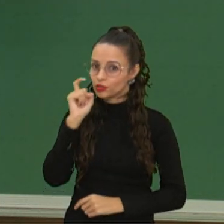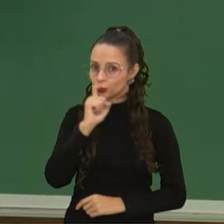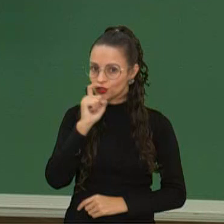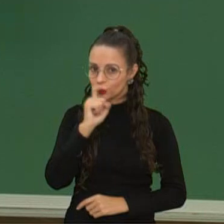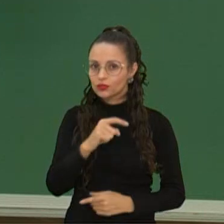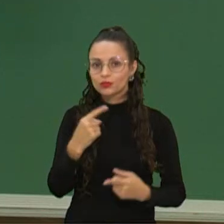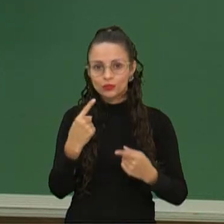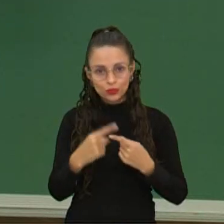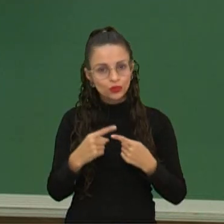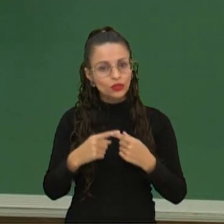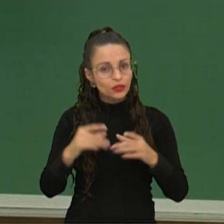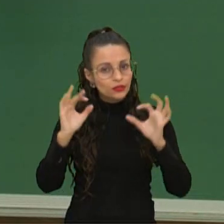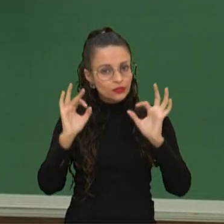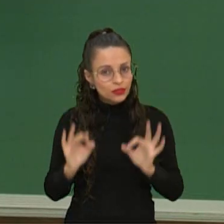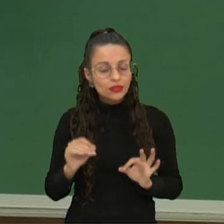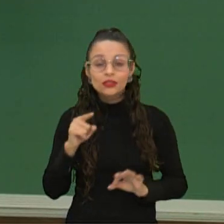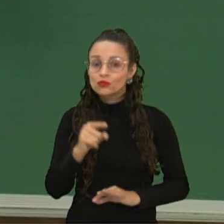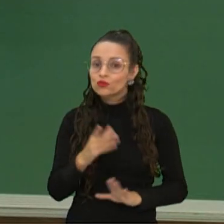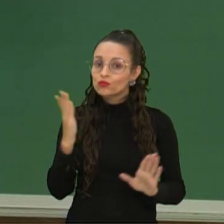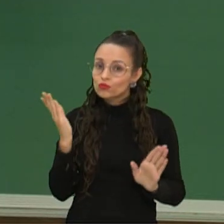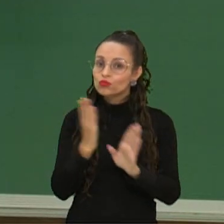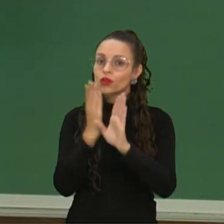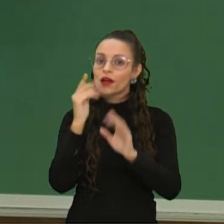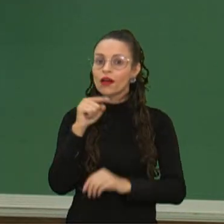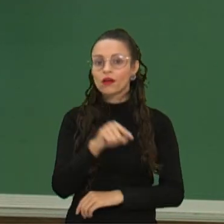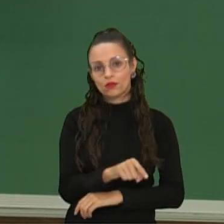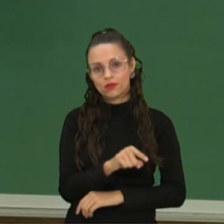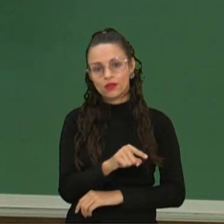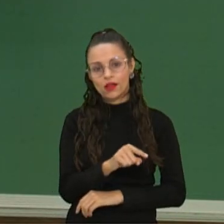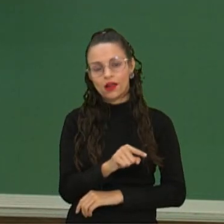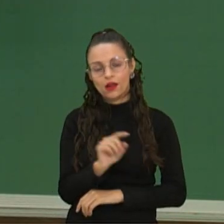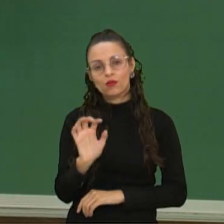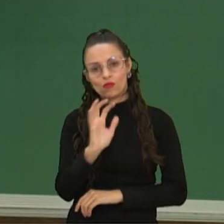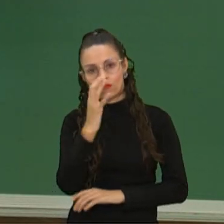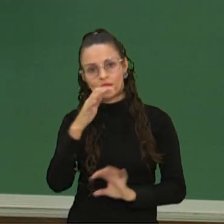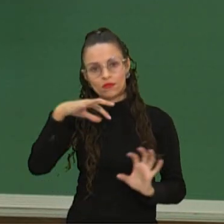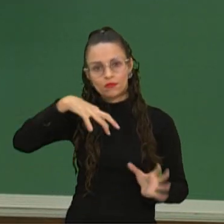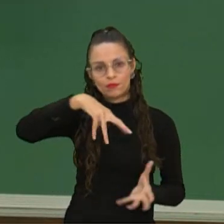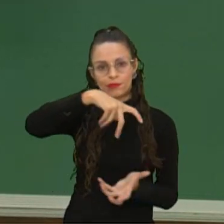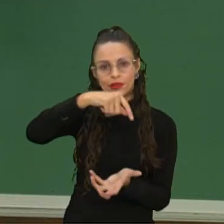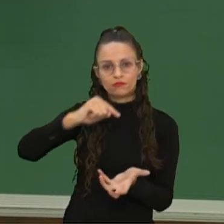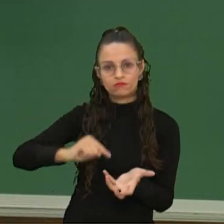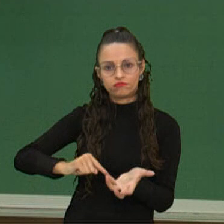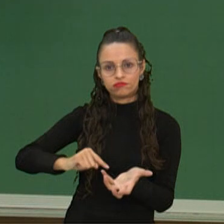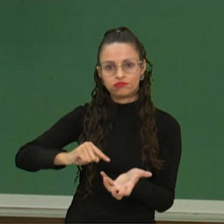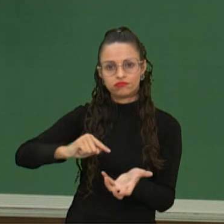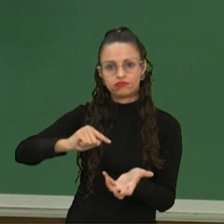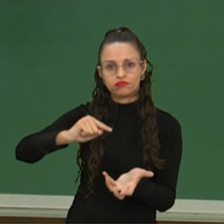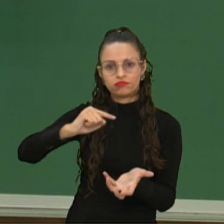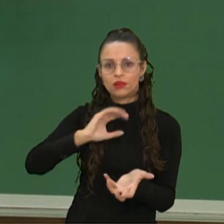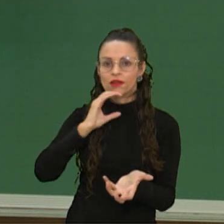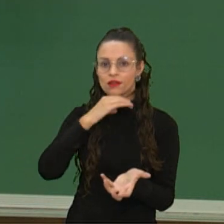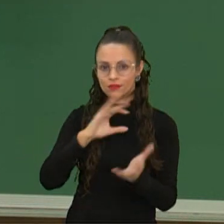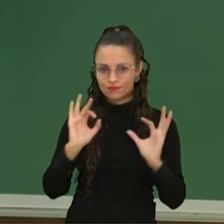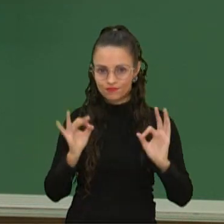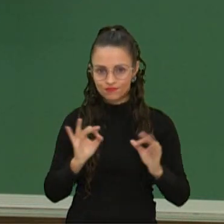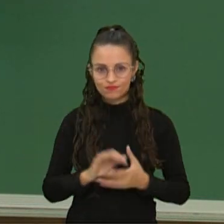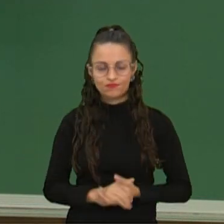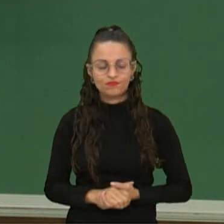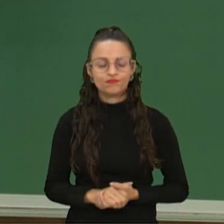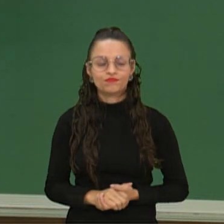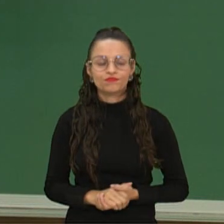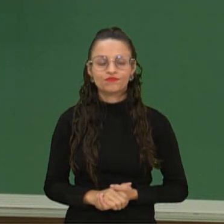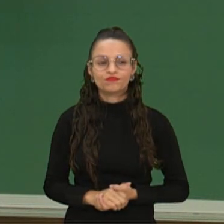porque é justamente a causa, né, que tem feito com que a temperatura do planeta venha aumentando no decorrer dos anos.